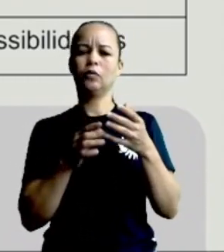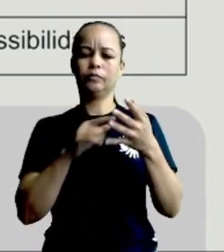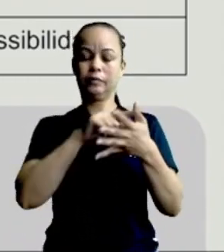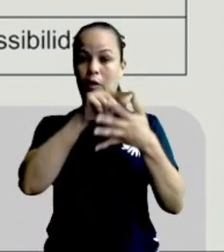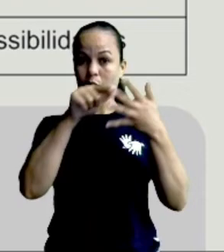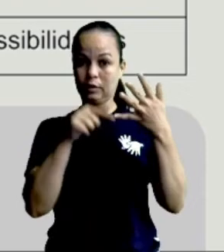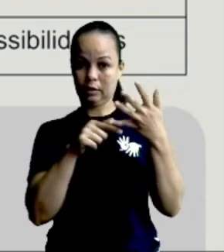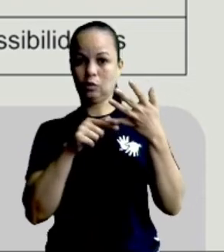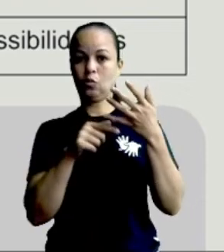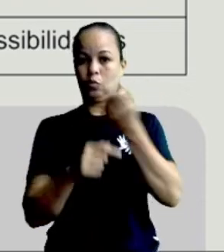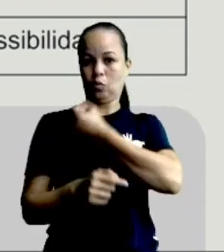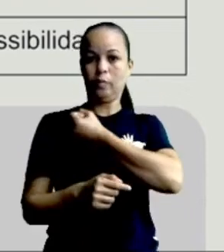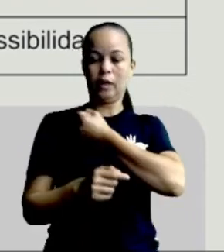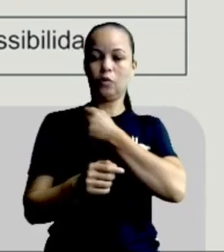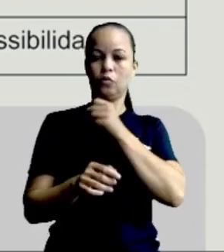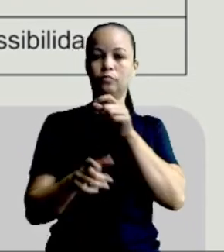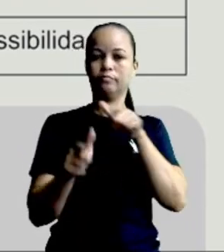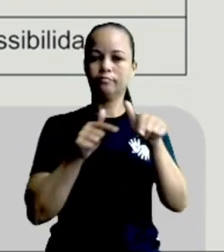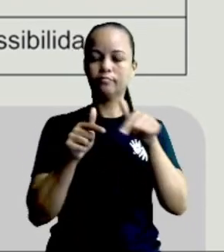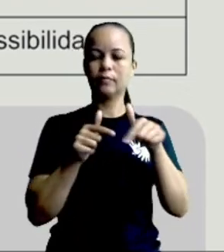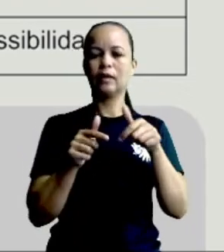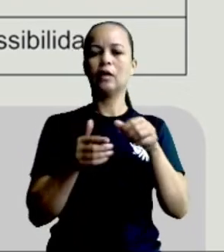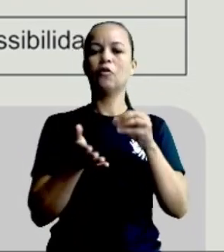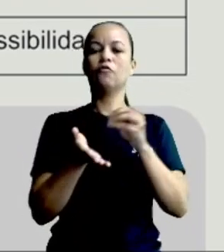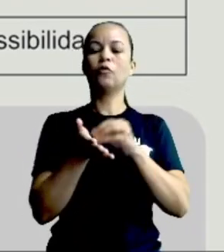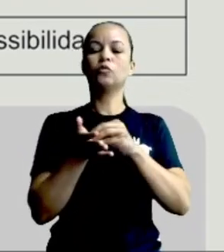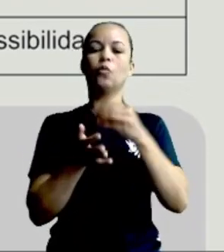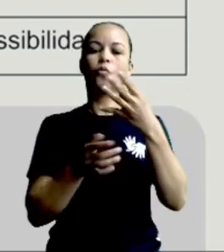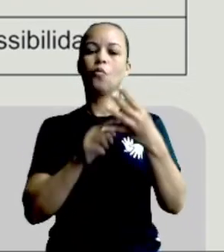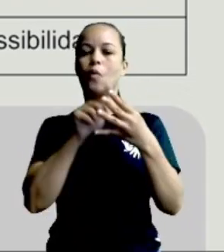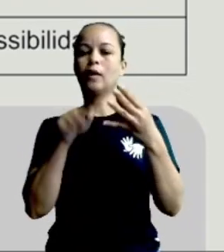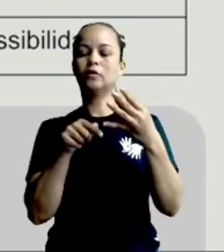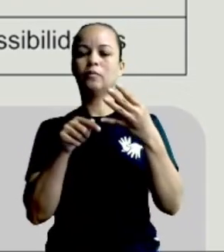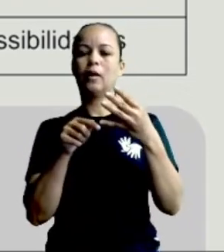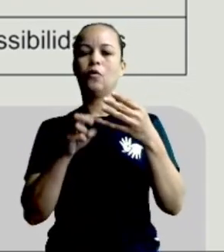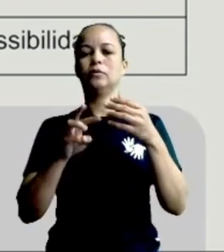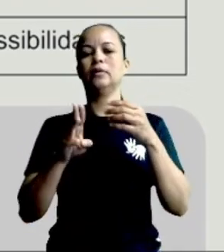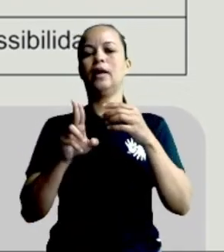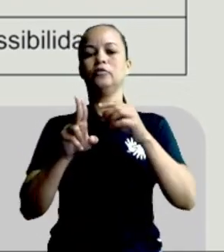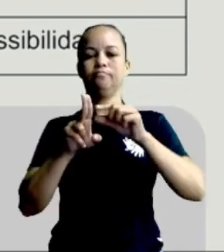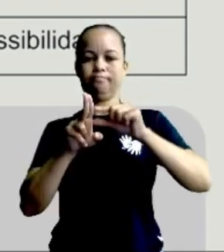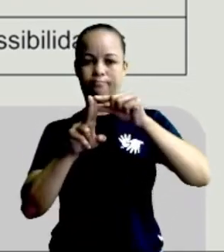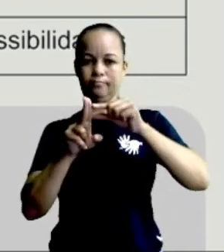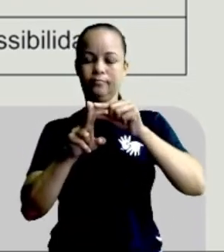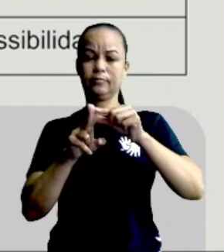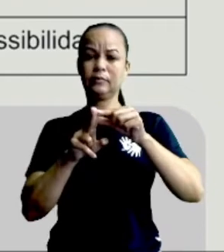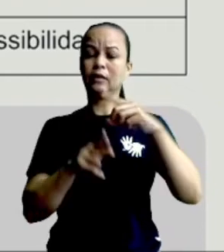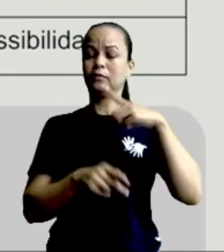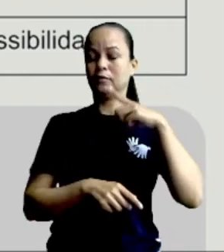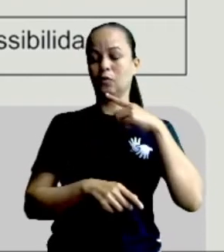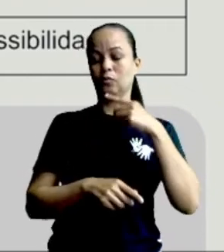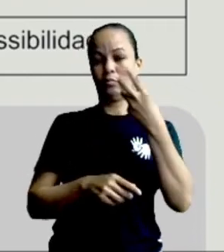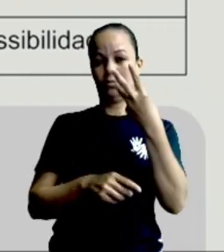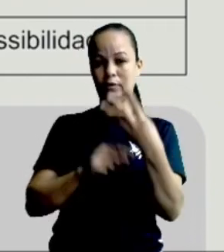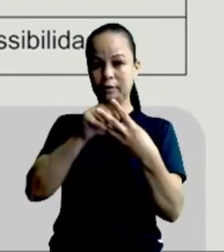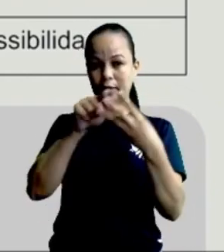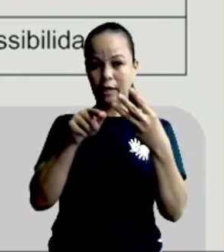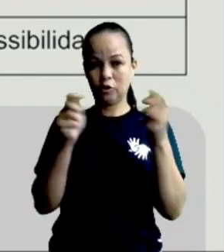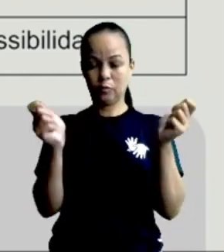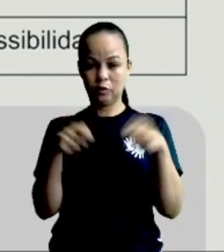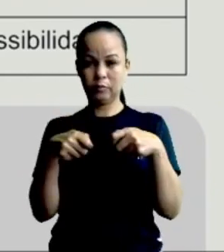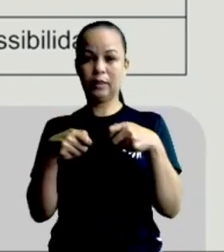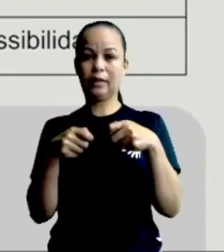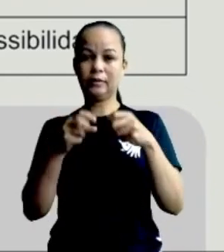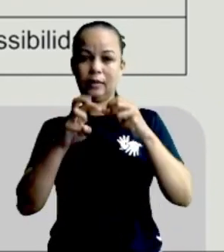escolhi o 3, sobraram 4, ele vai para onde? Para a ordem das dezenas, tá? Então, eu tenho 3 possibilidades na